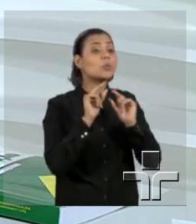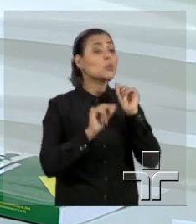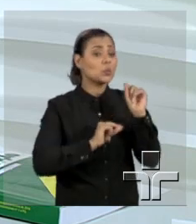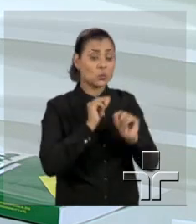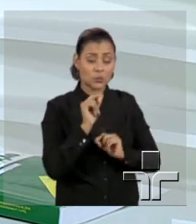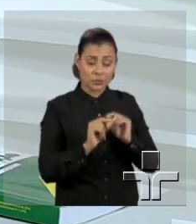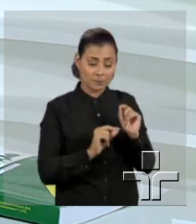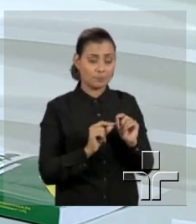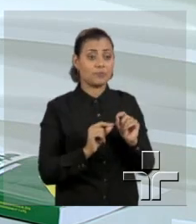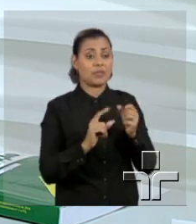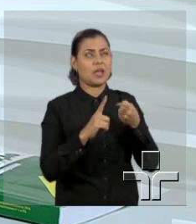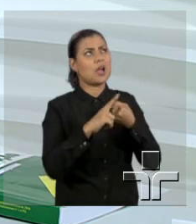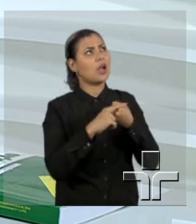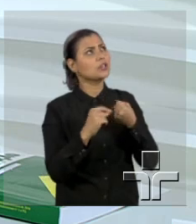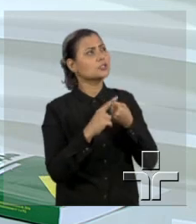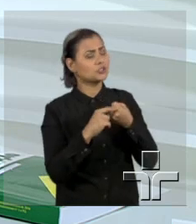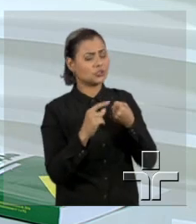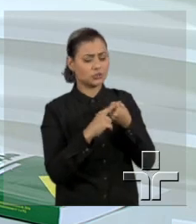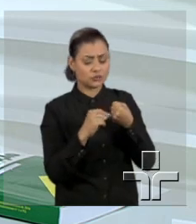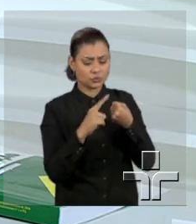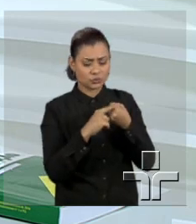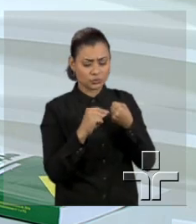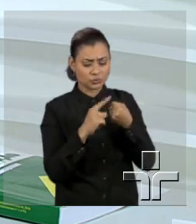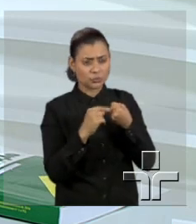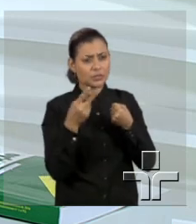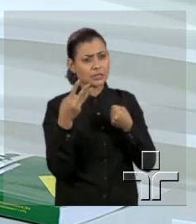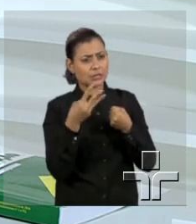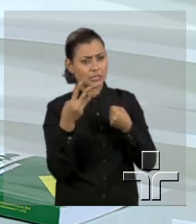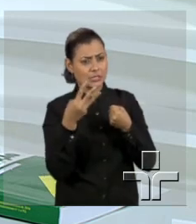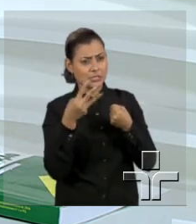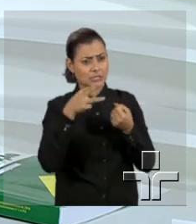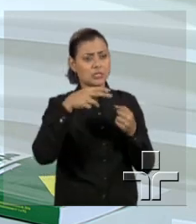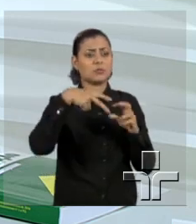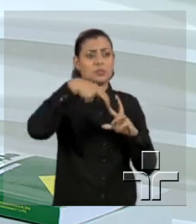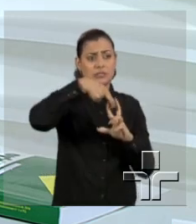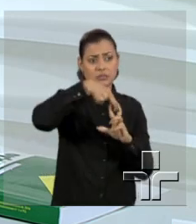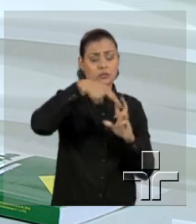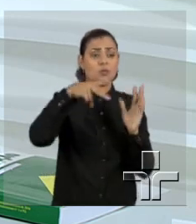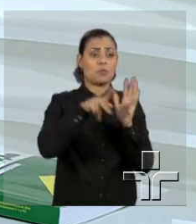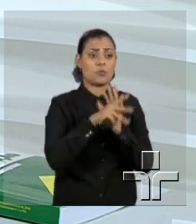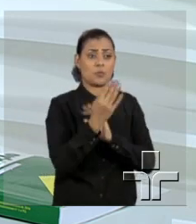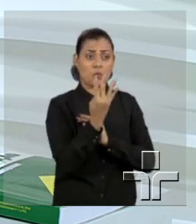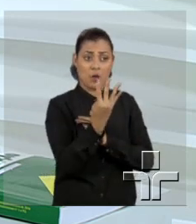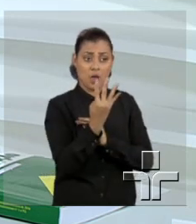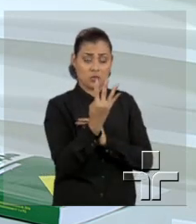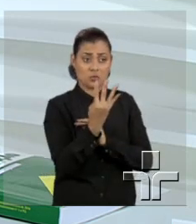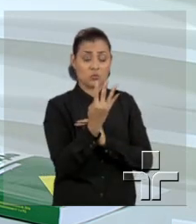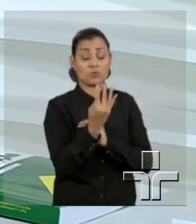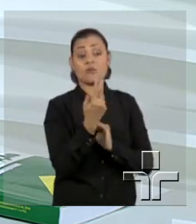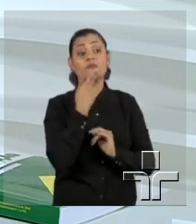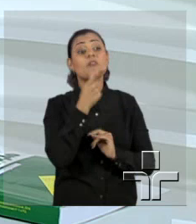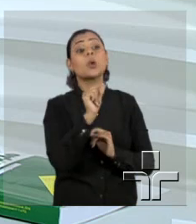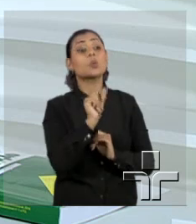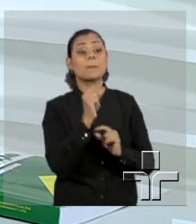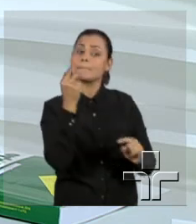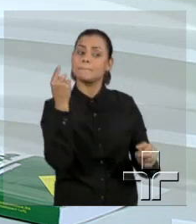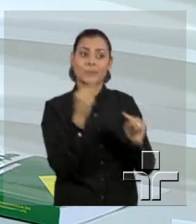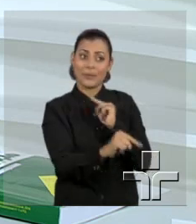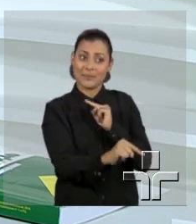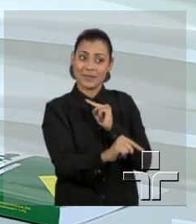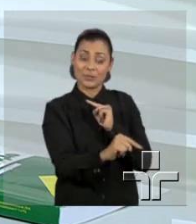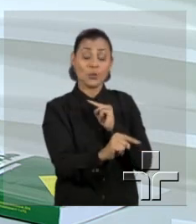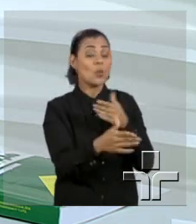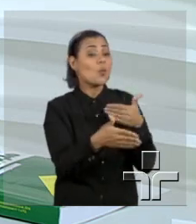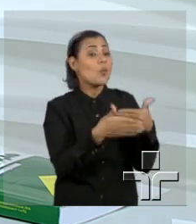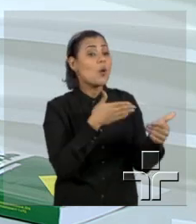que no artigo 3º, inciso 4º, não é, que é proibido todo e